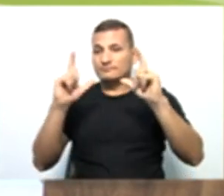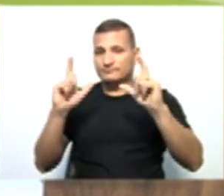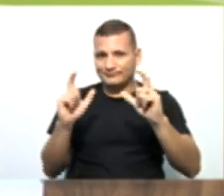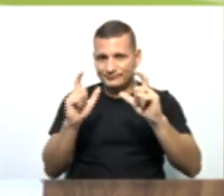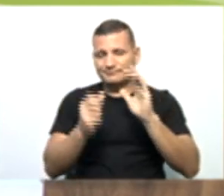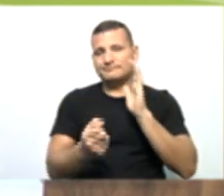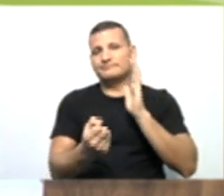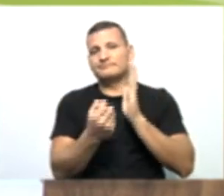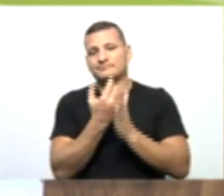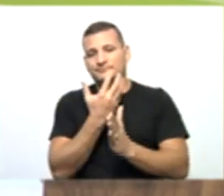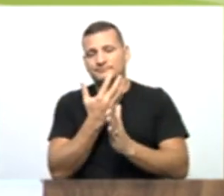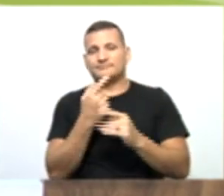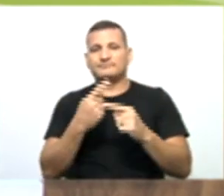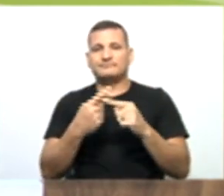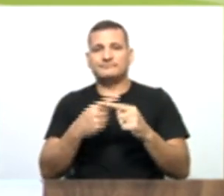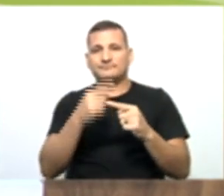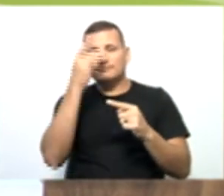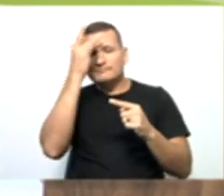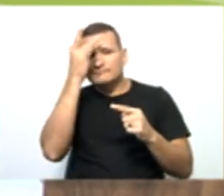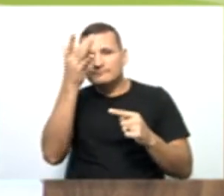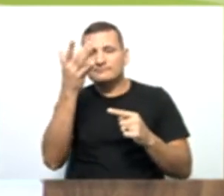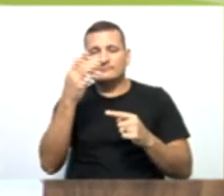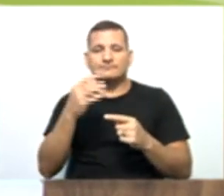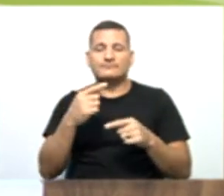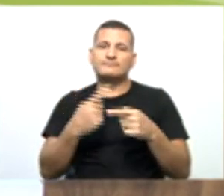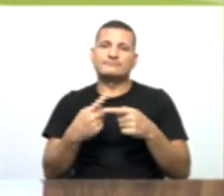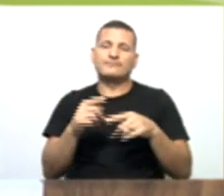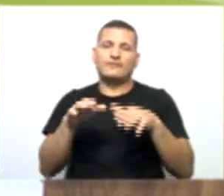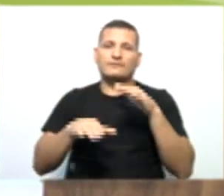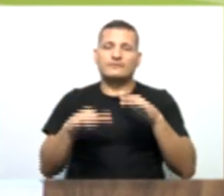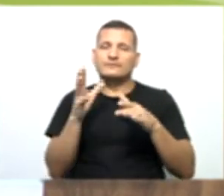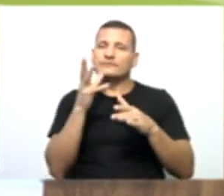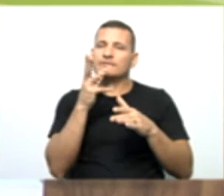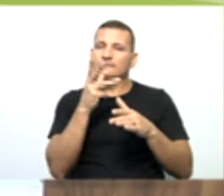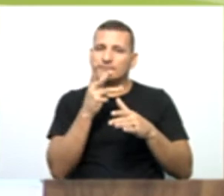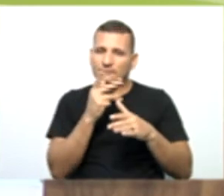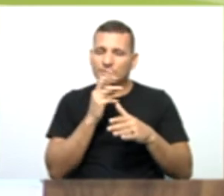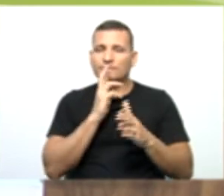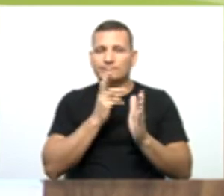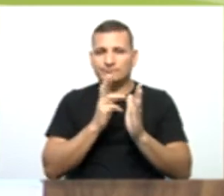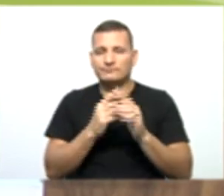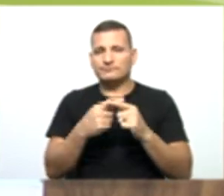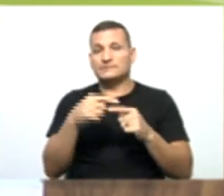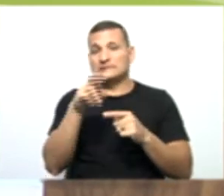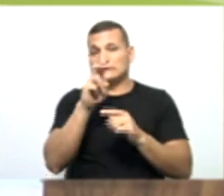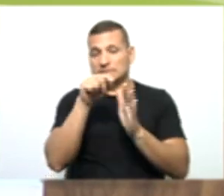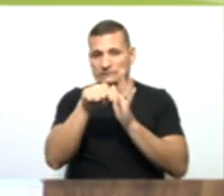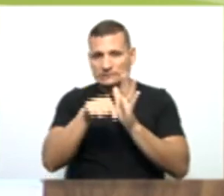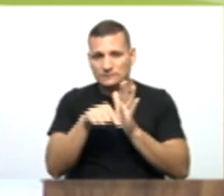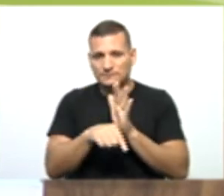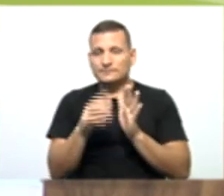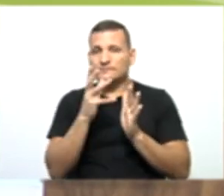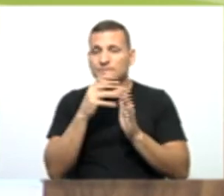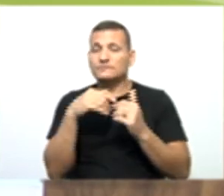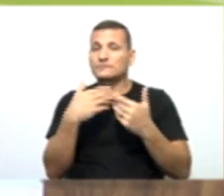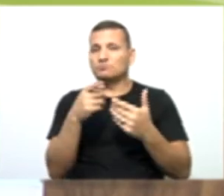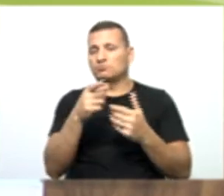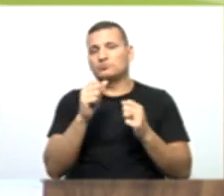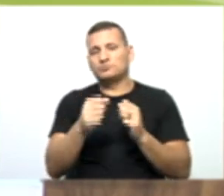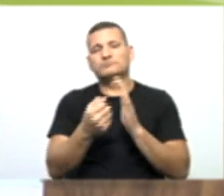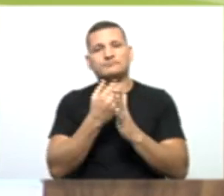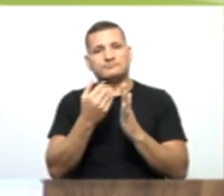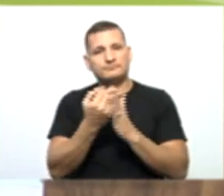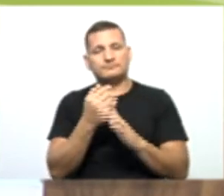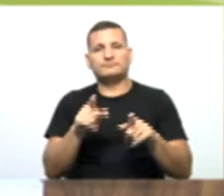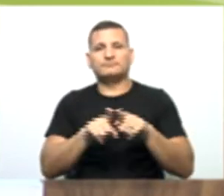pra gente, porque facilita, porque às vezes demora para transcrever pela quantidade de questões. Então, podem estar enviando também dessa